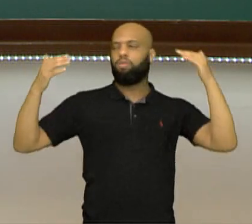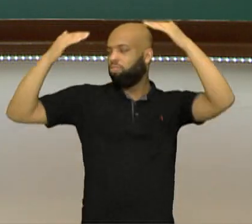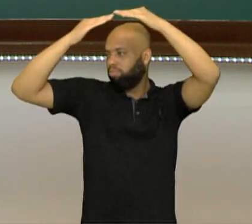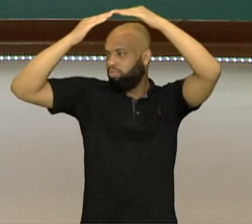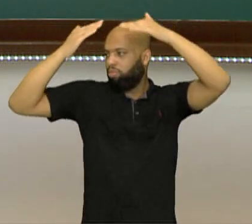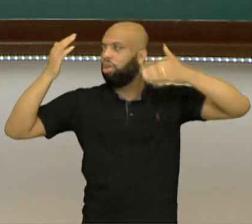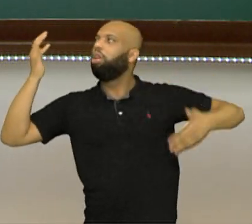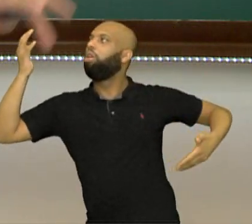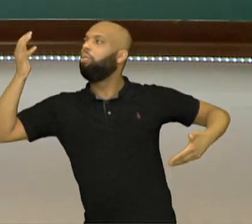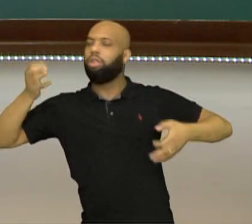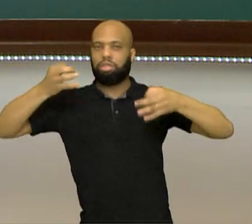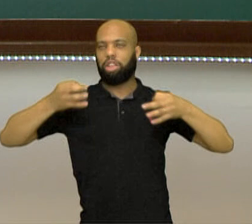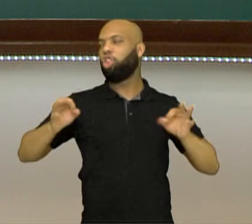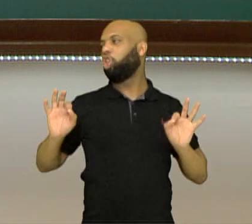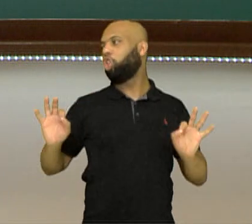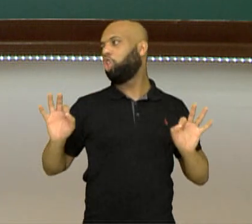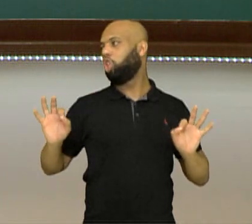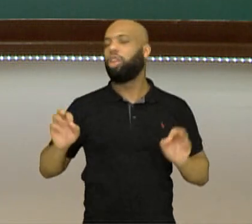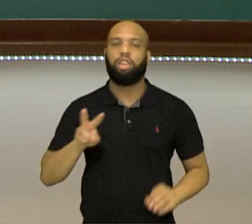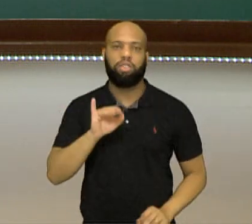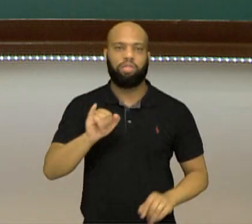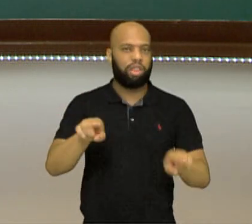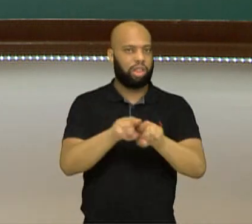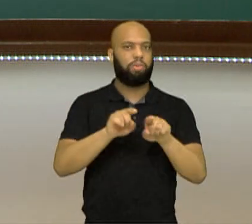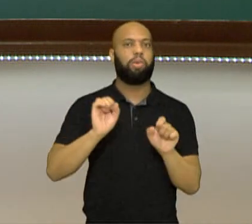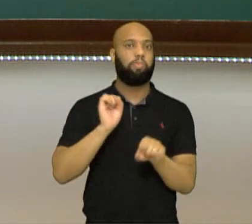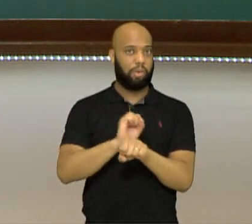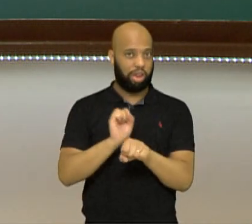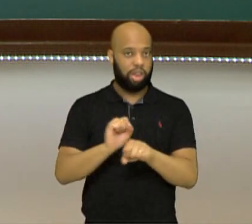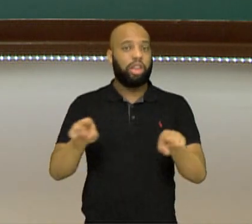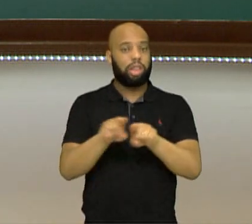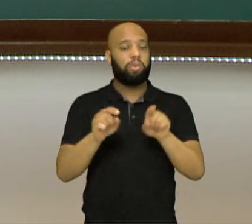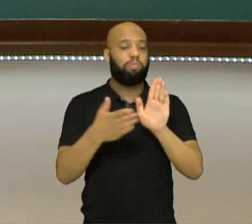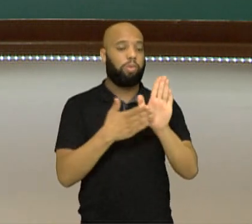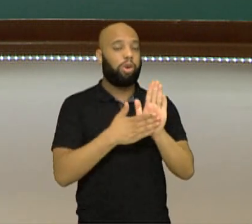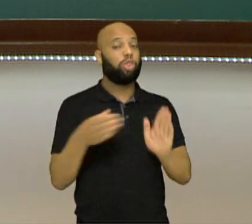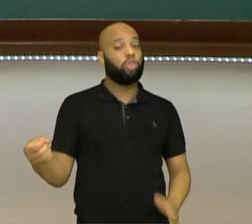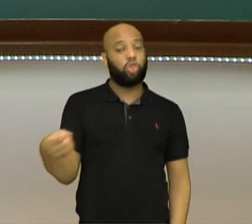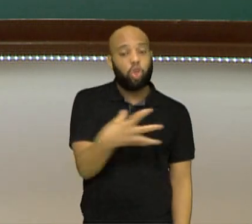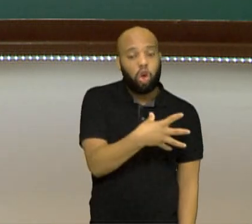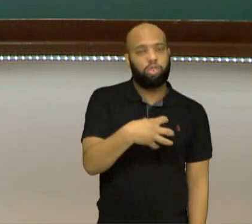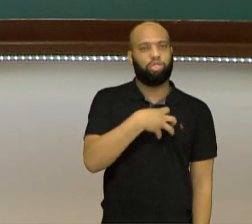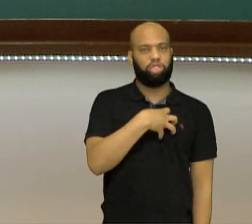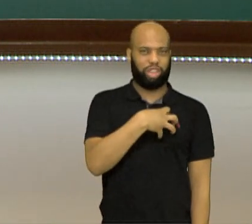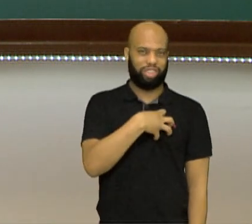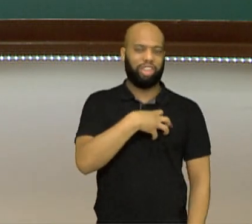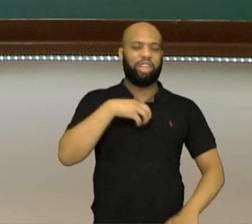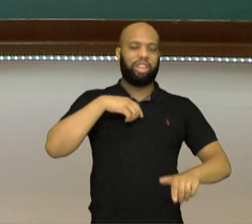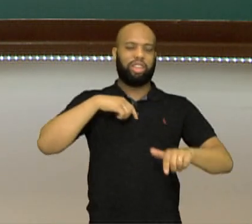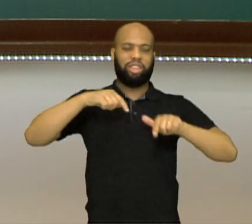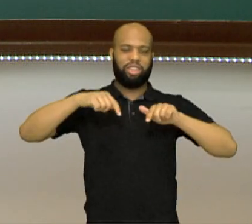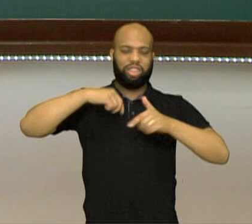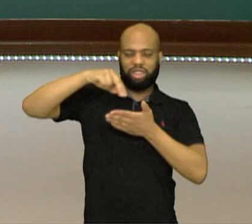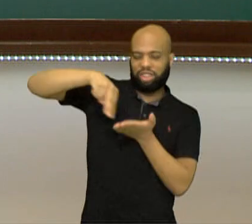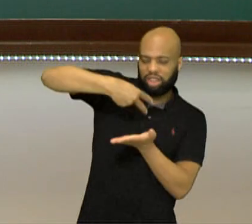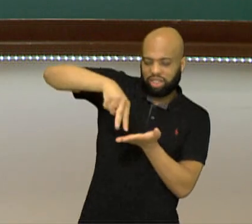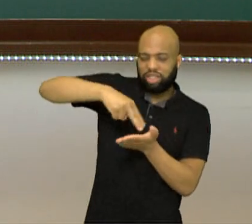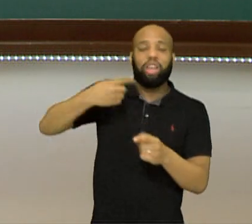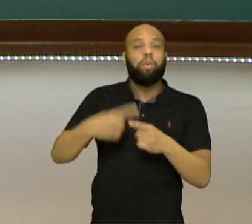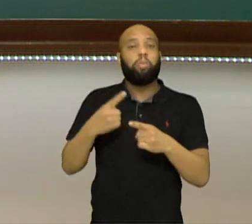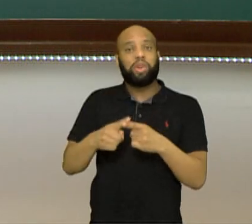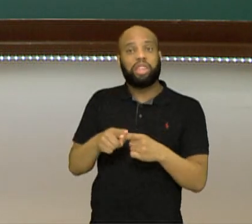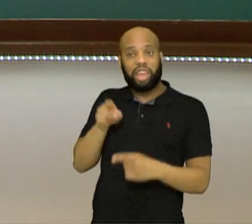vezes delicada, ela vai quebrar também, vai se propor uma nova forma de dançar, porque o que Rudolf Laban vai trazer aqui é